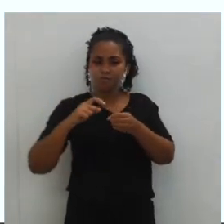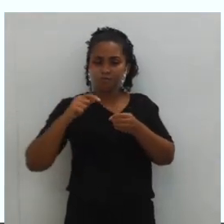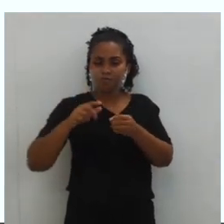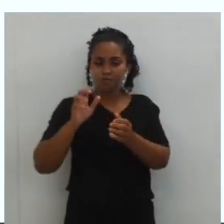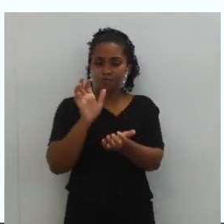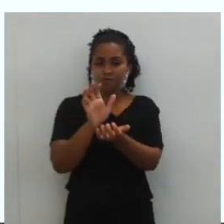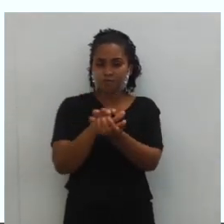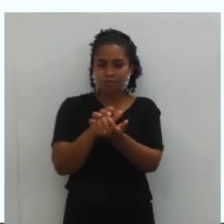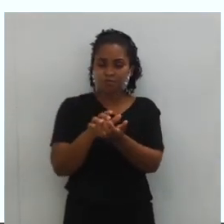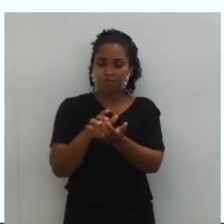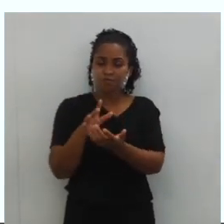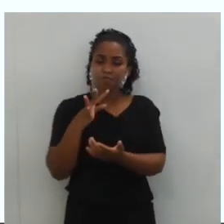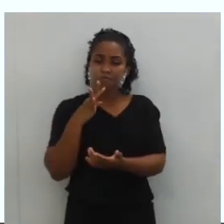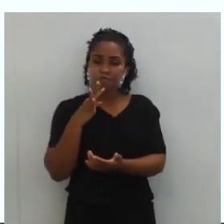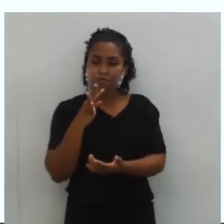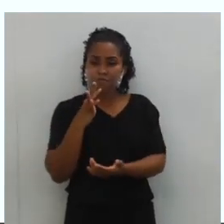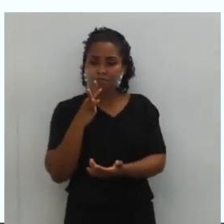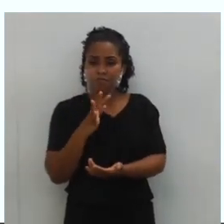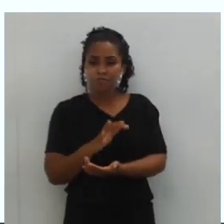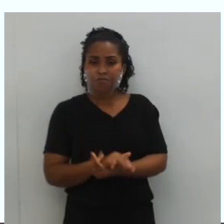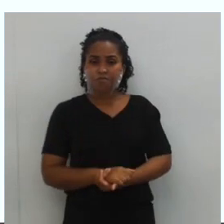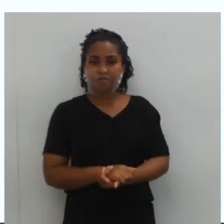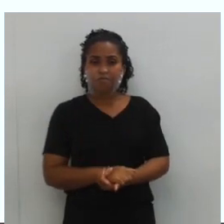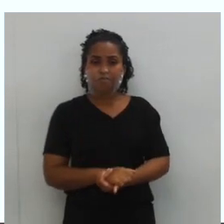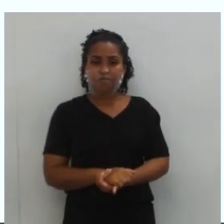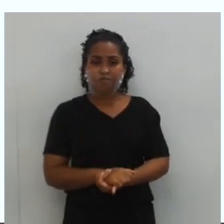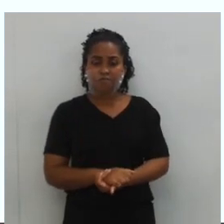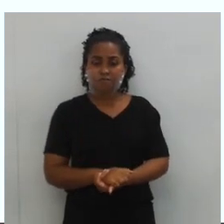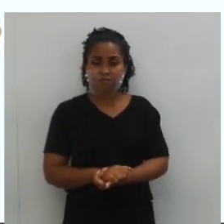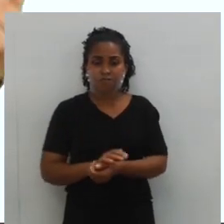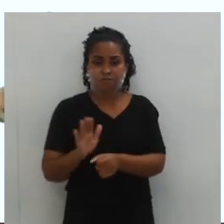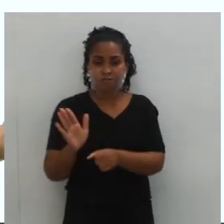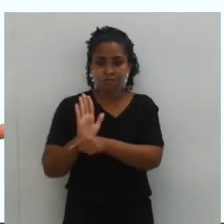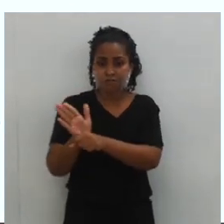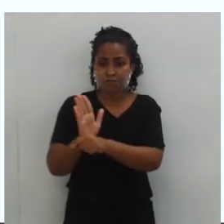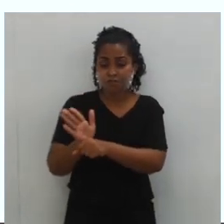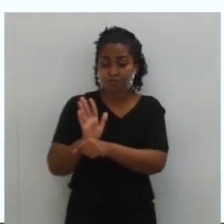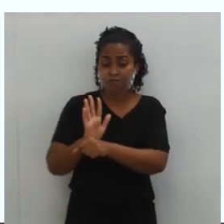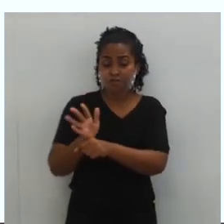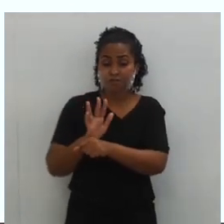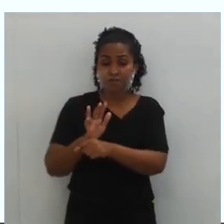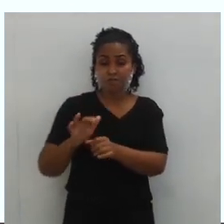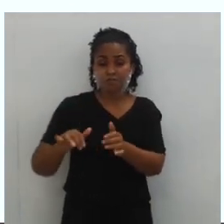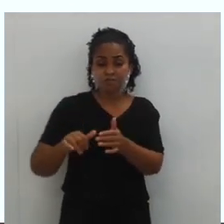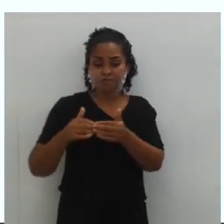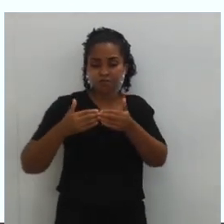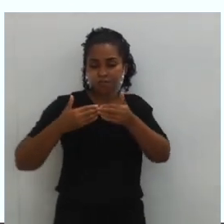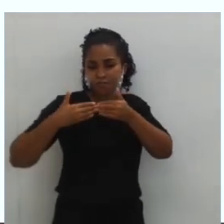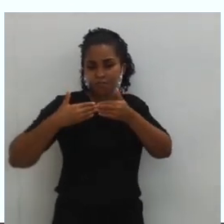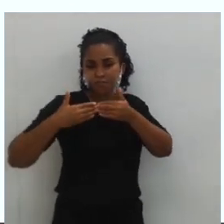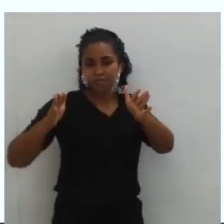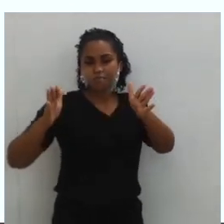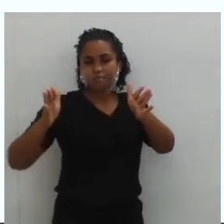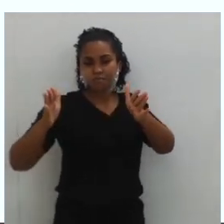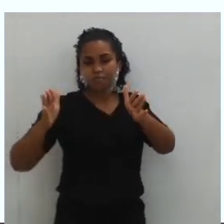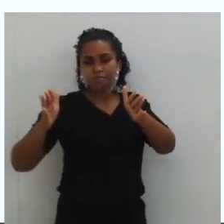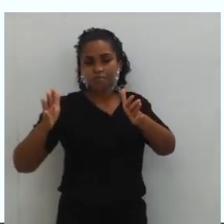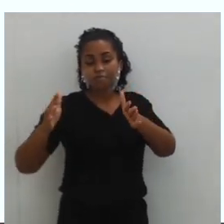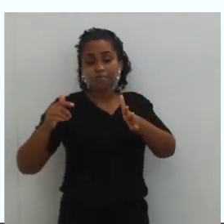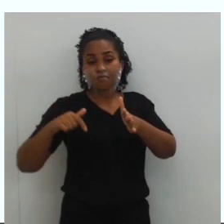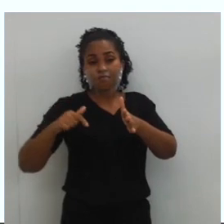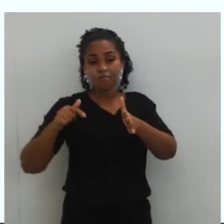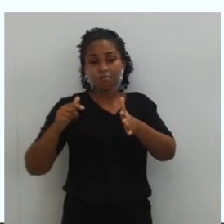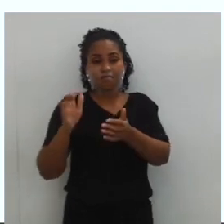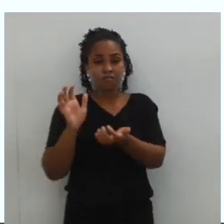Ele é considerado como se o filme que abriu as portas para o cinema